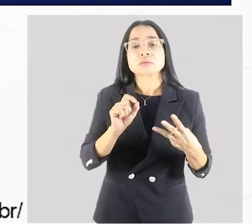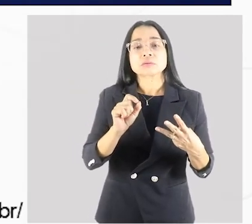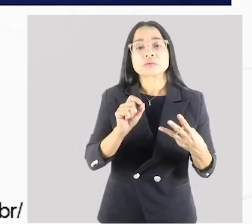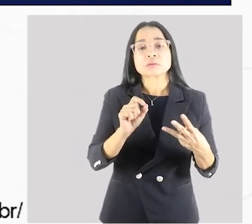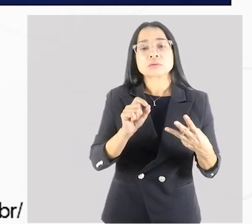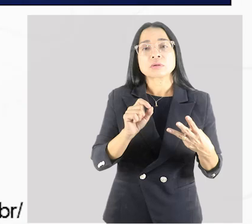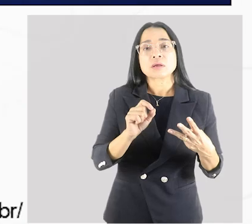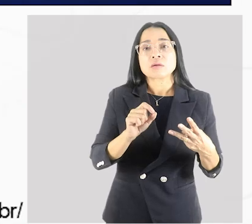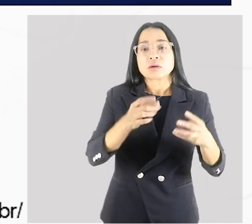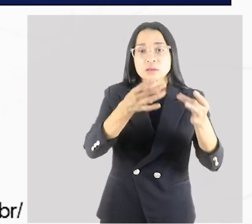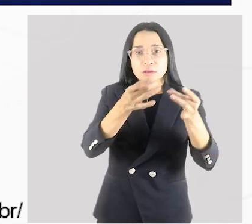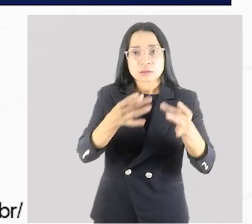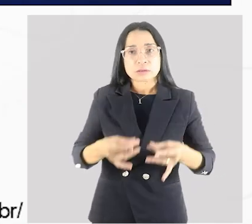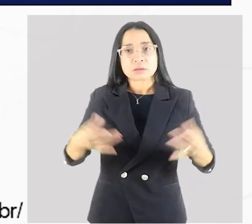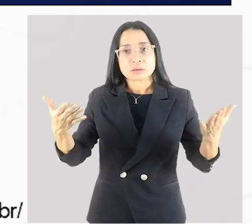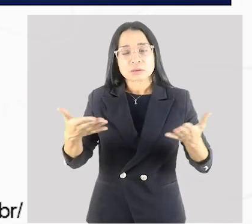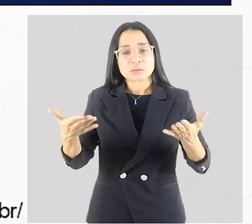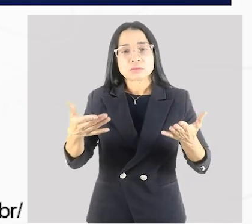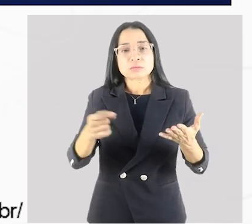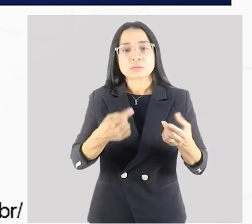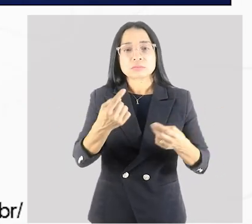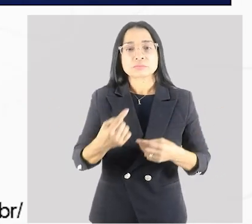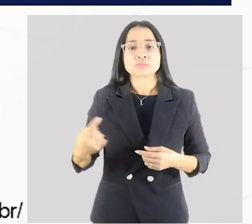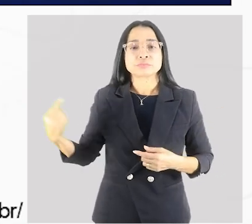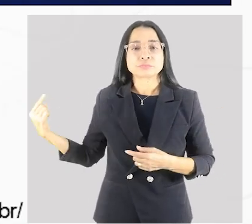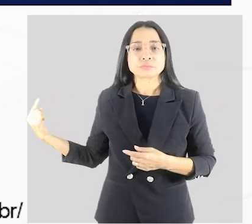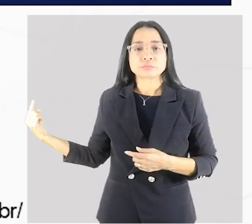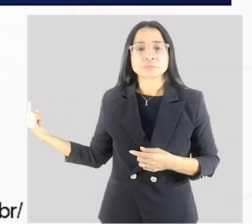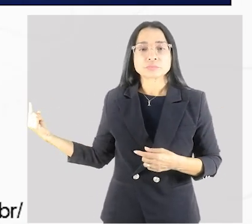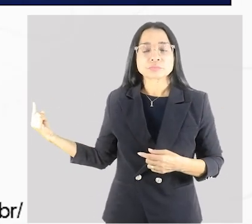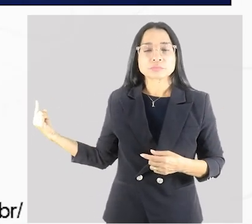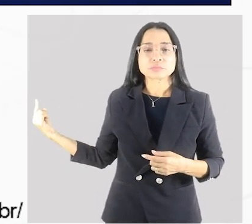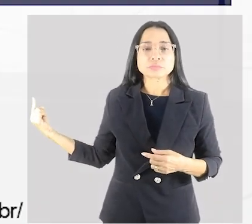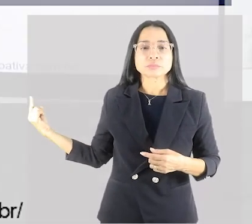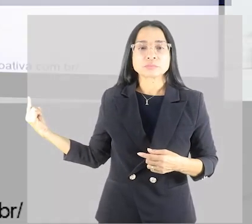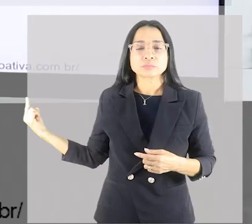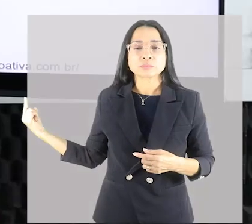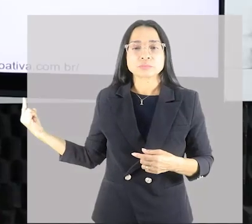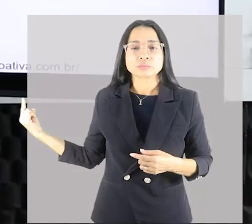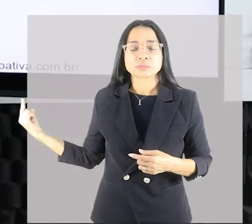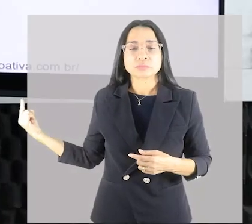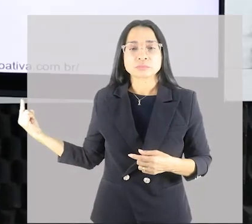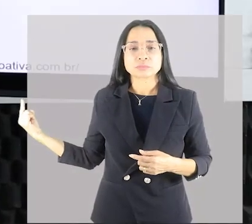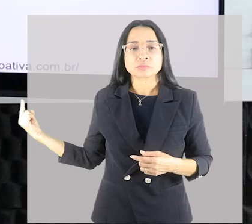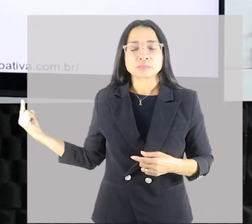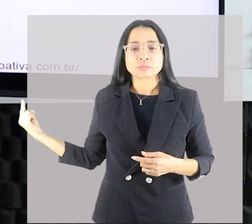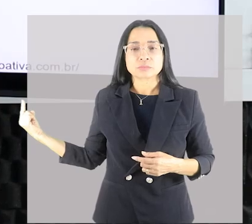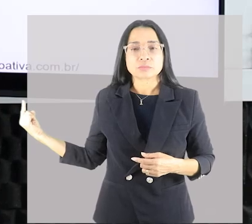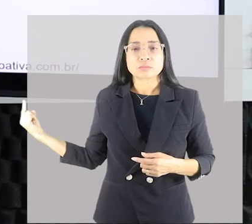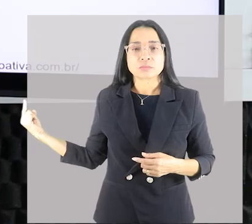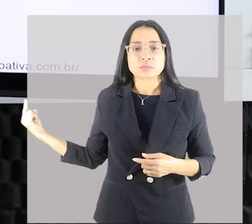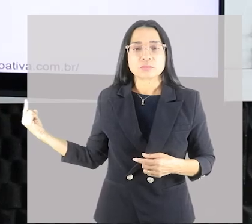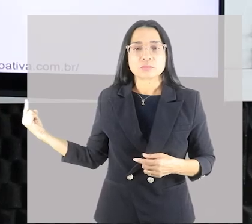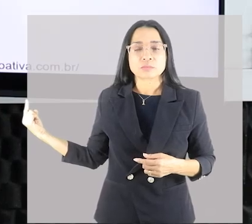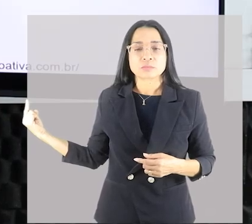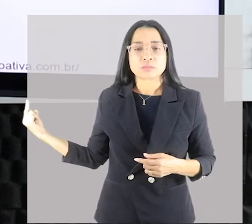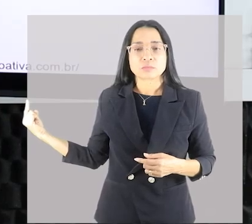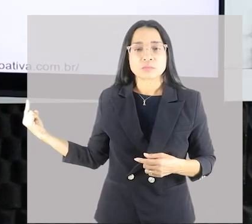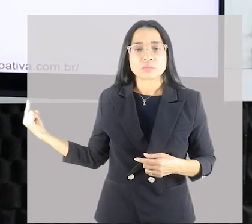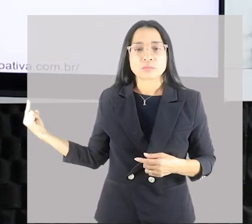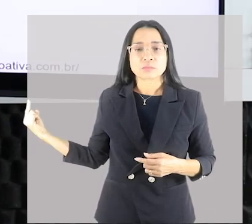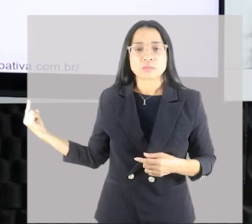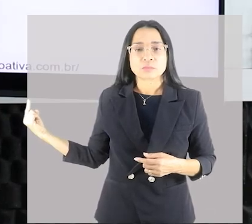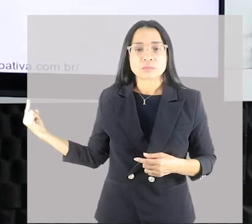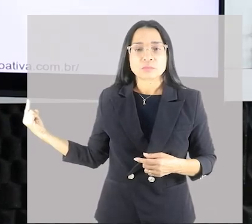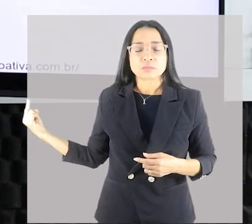sobre cada uma delas. Então, ó, chamado em sua origem de forró-bodó. O surgimento do forró pode estar